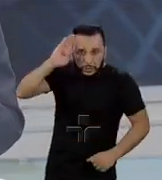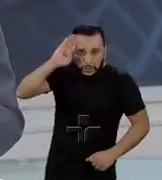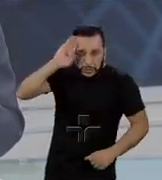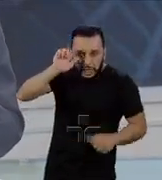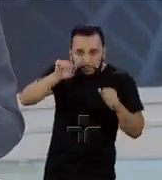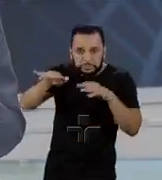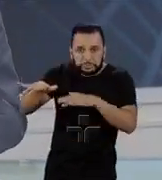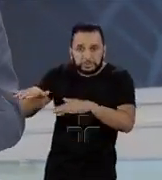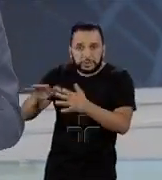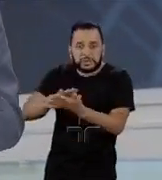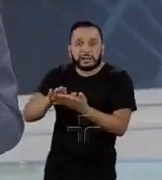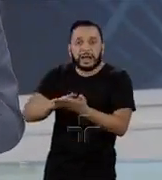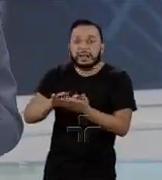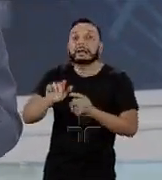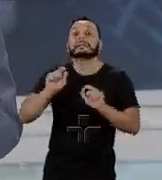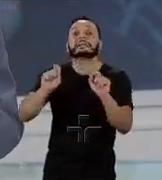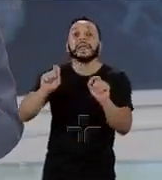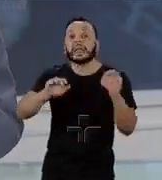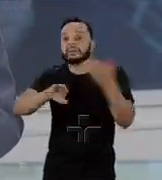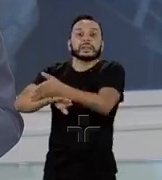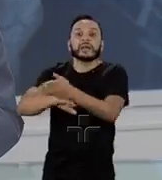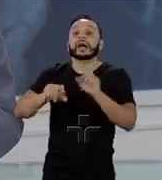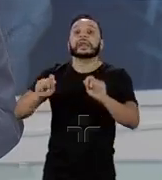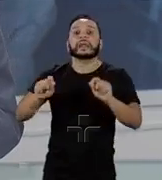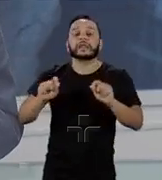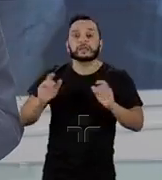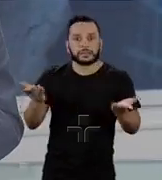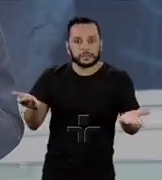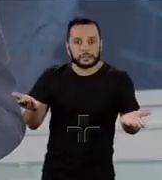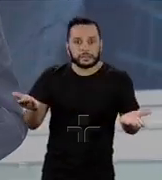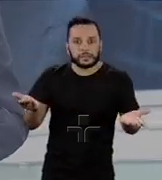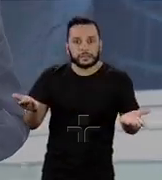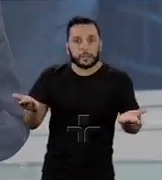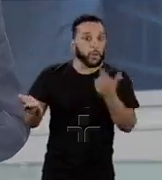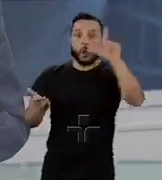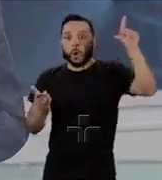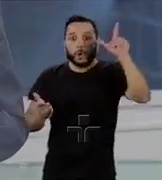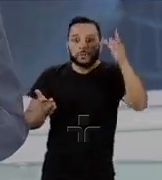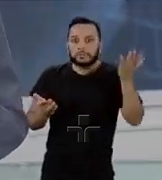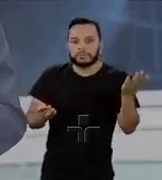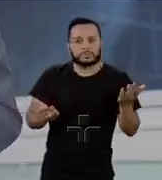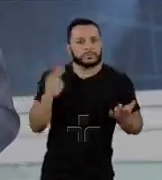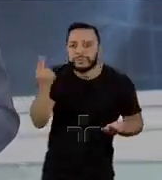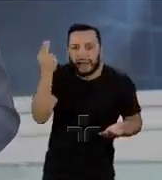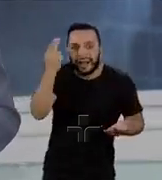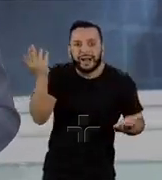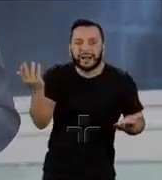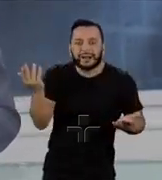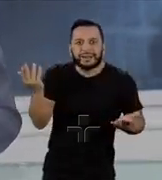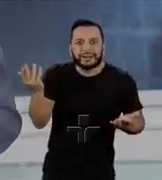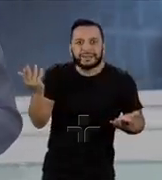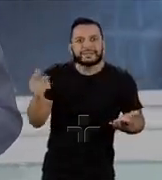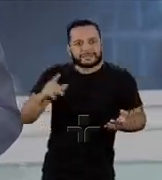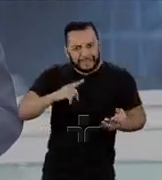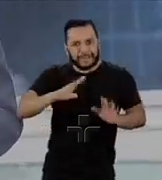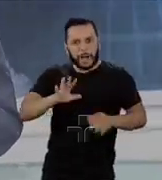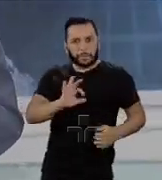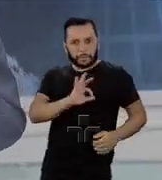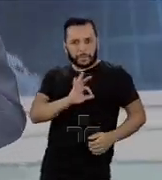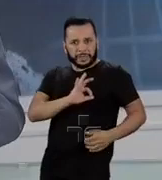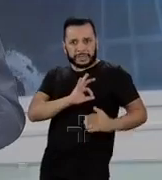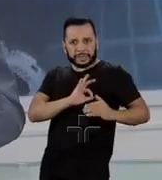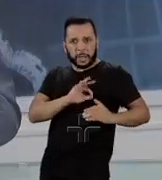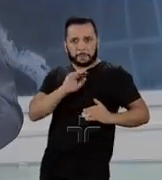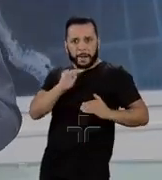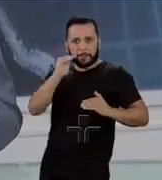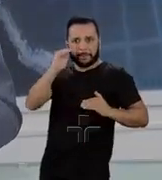é só a desmoralização da instituição Exército, é a sociedade não ter alternativa para combater a criminalidade. Sim. E aí é a